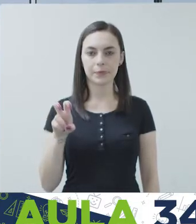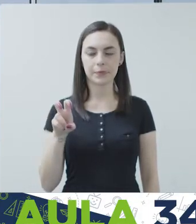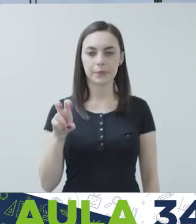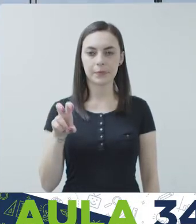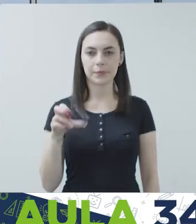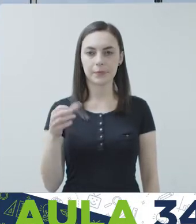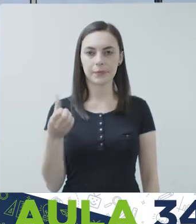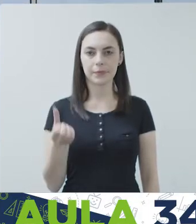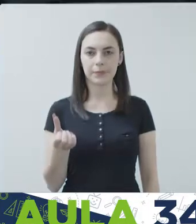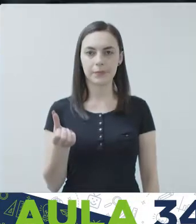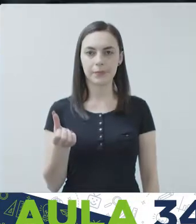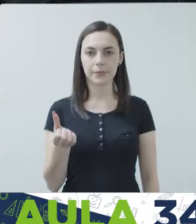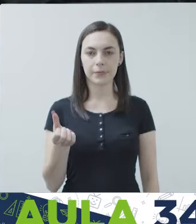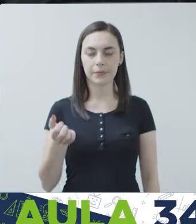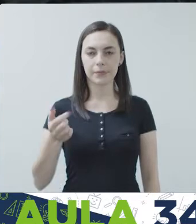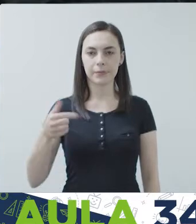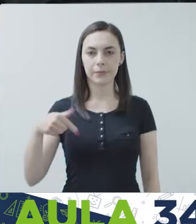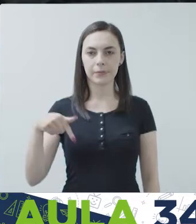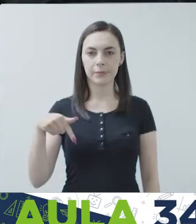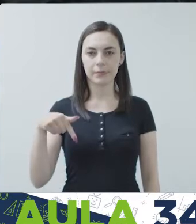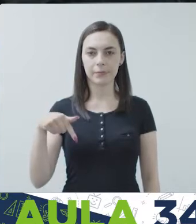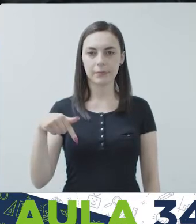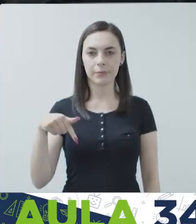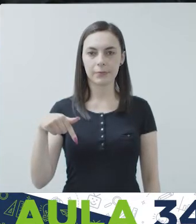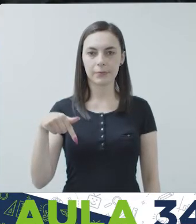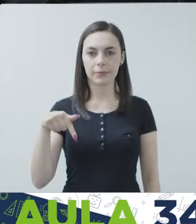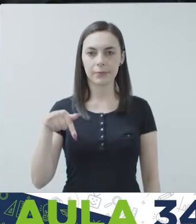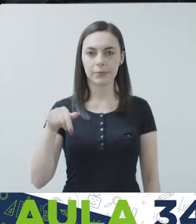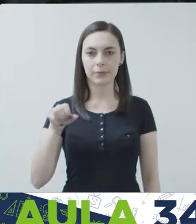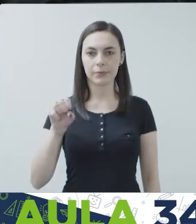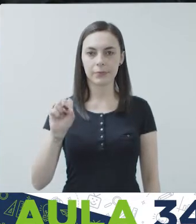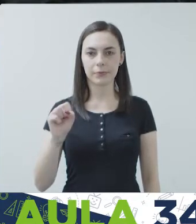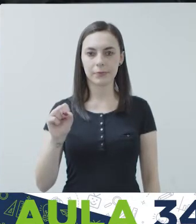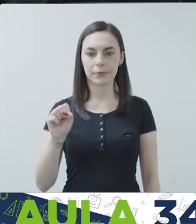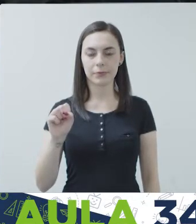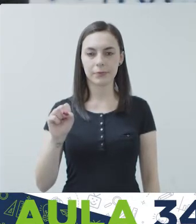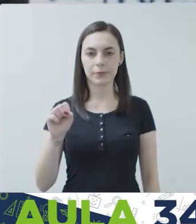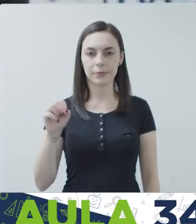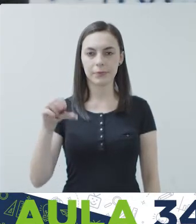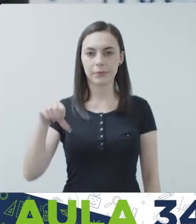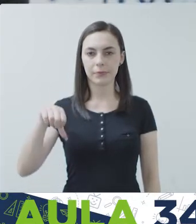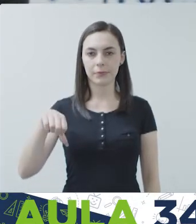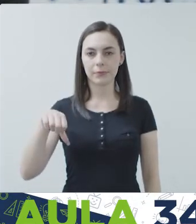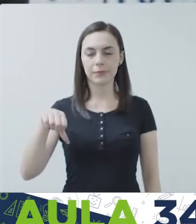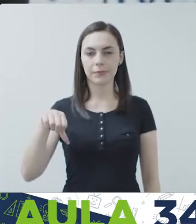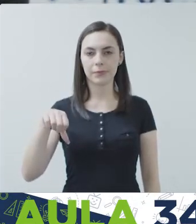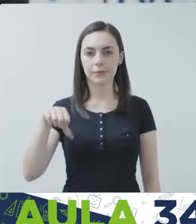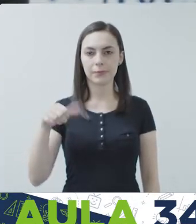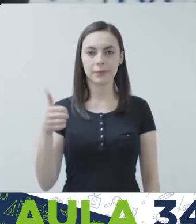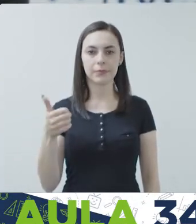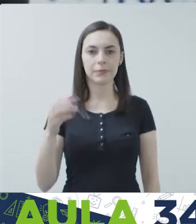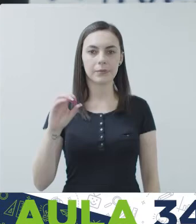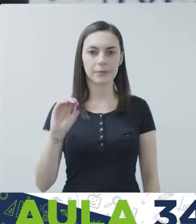cinco, seis, sete, oito, nove,